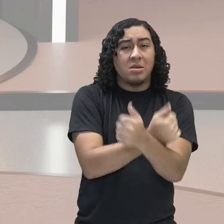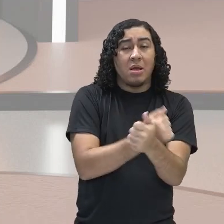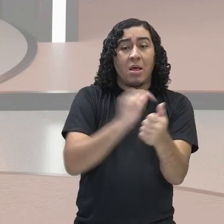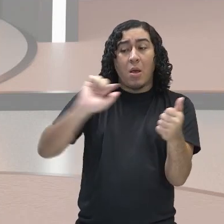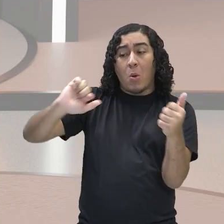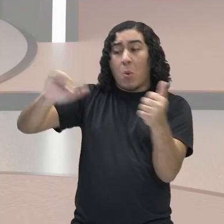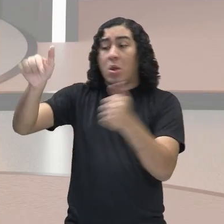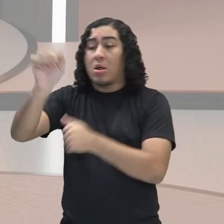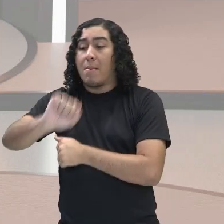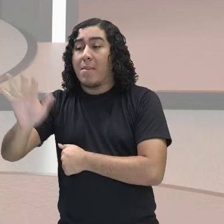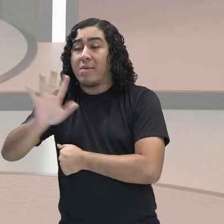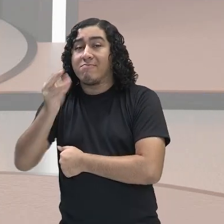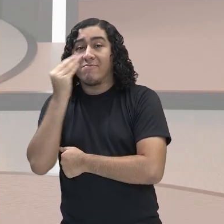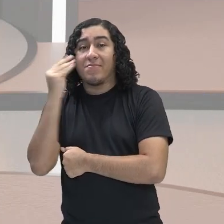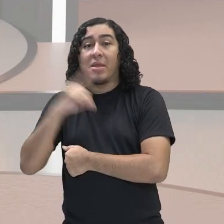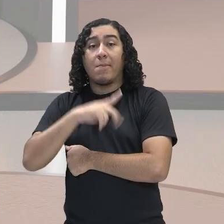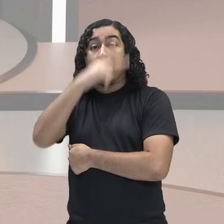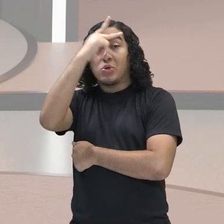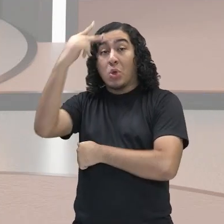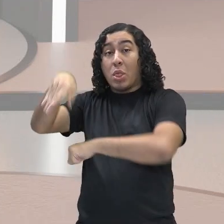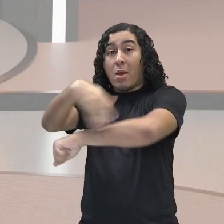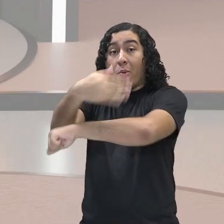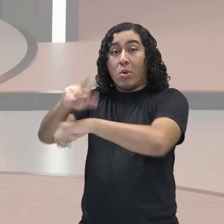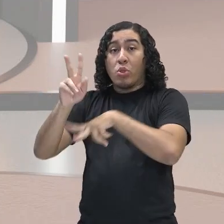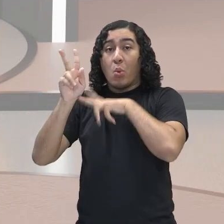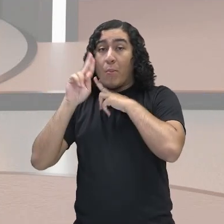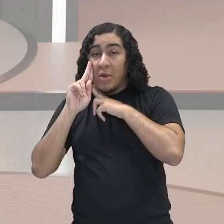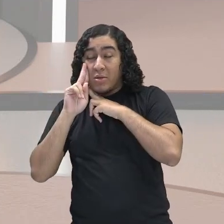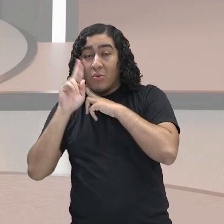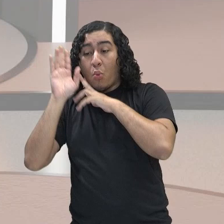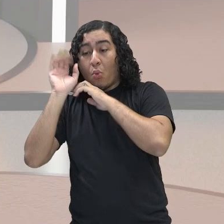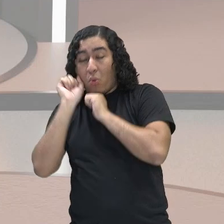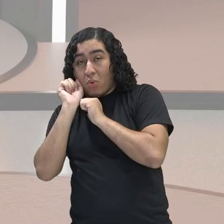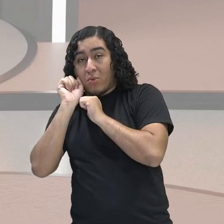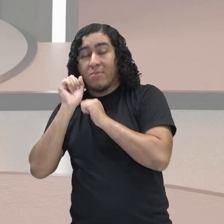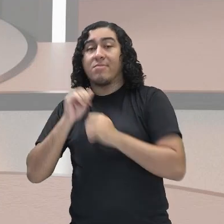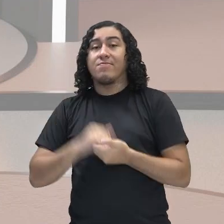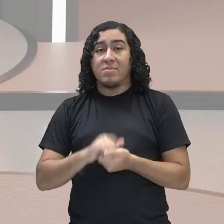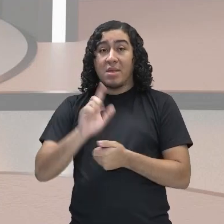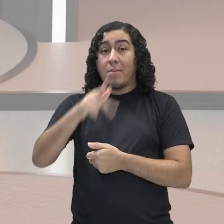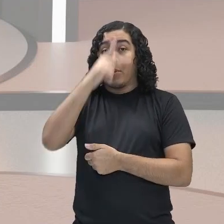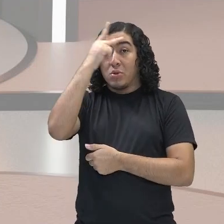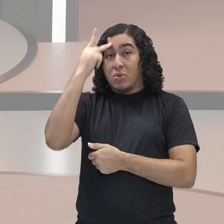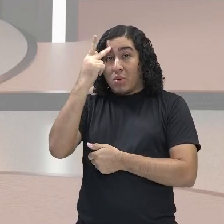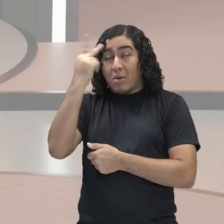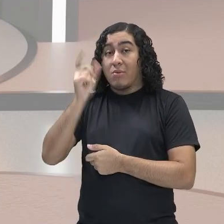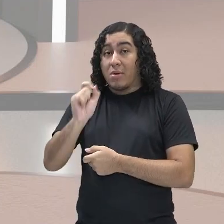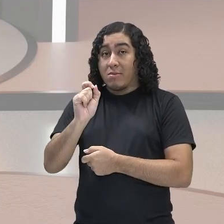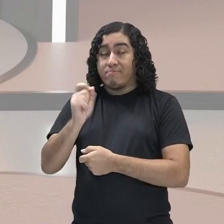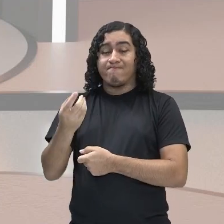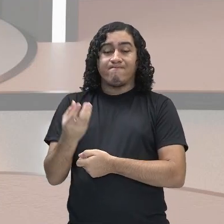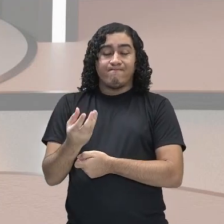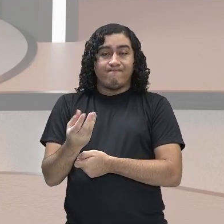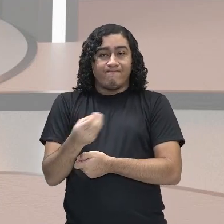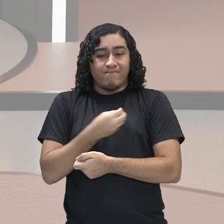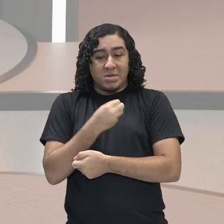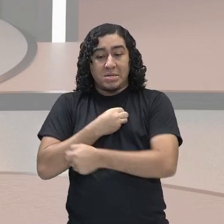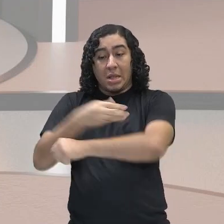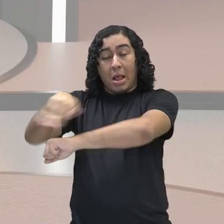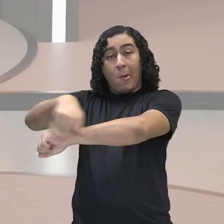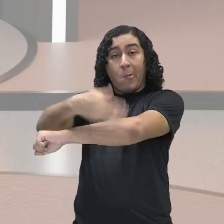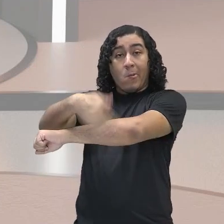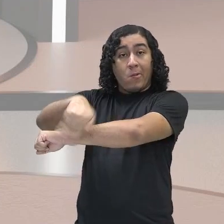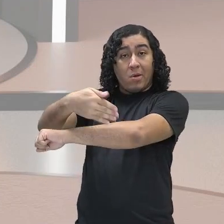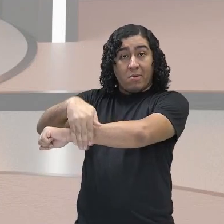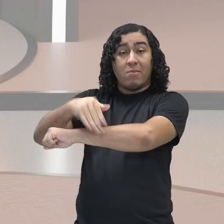dormindo ao relento, na rua. São pessoas em situação de rua. E isto, gente,